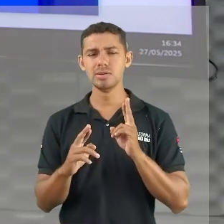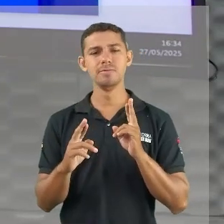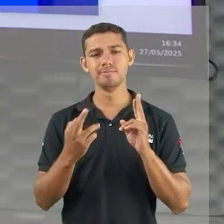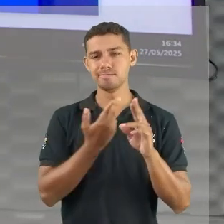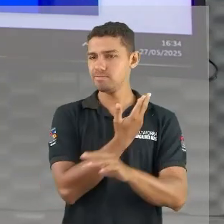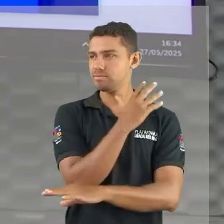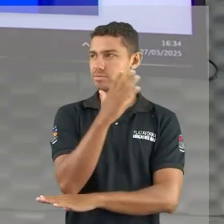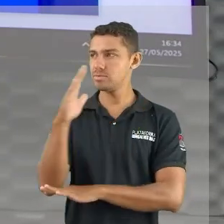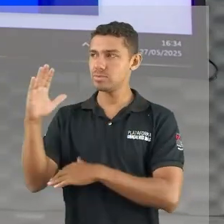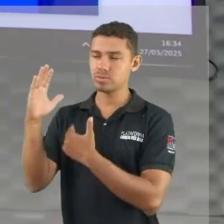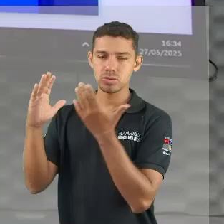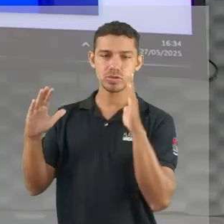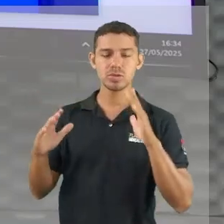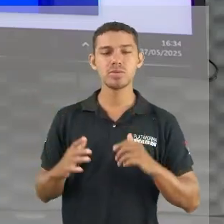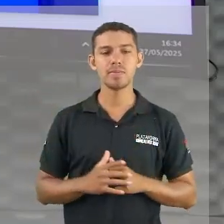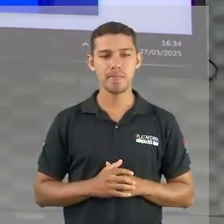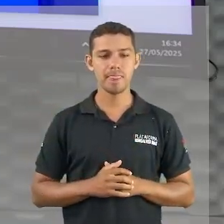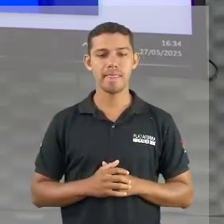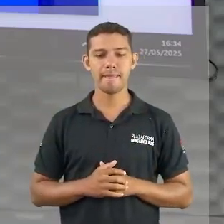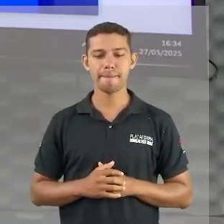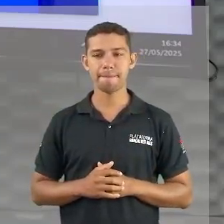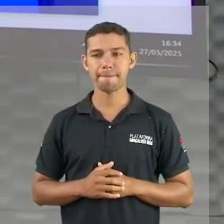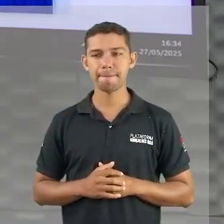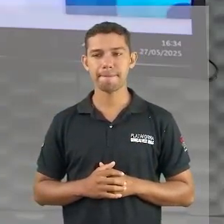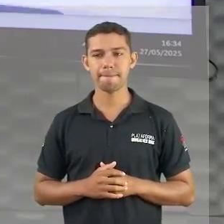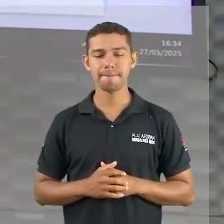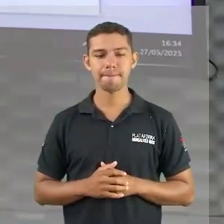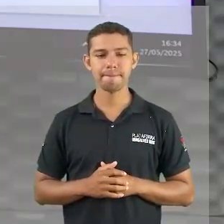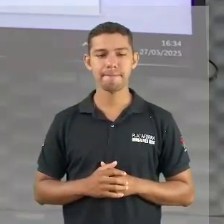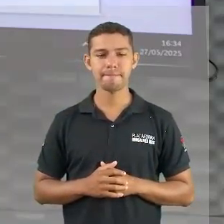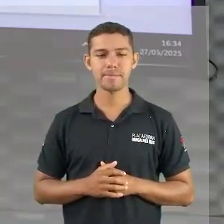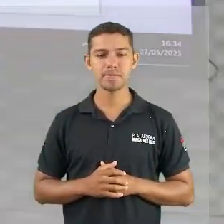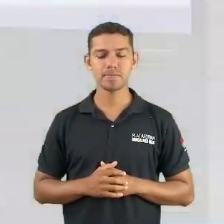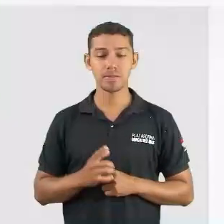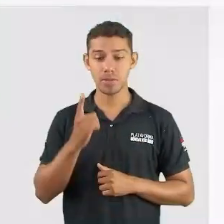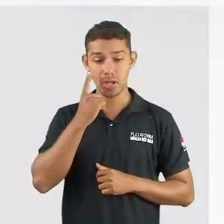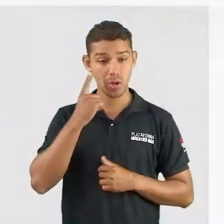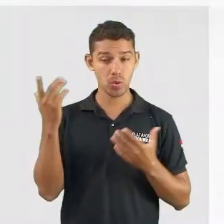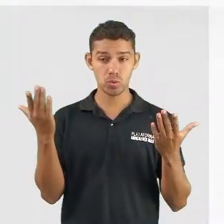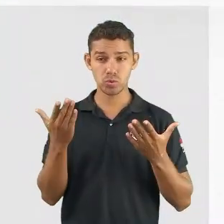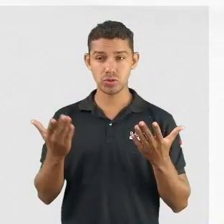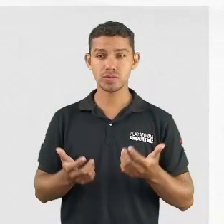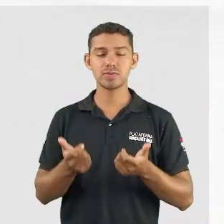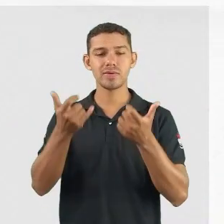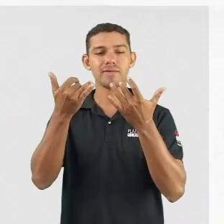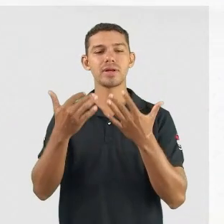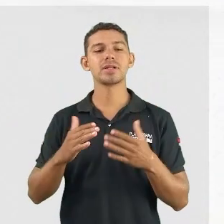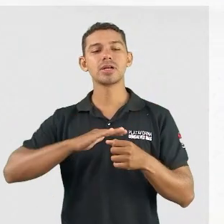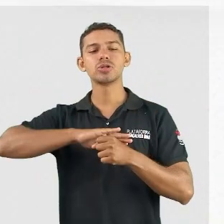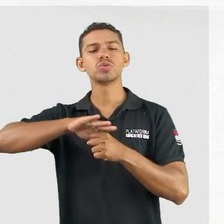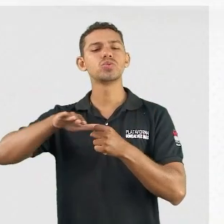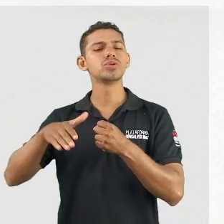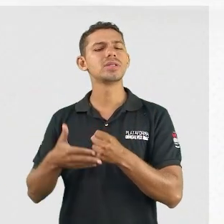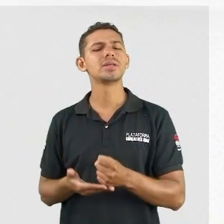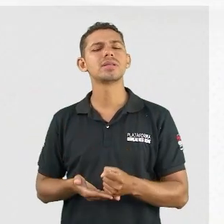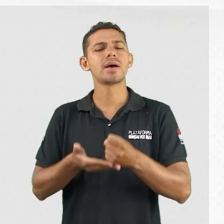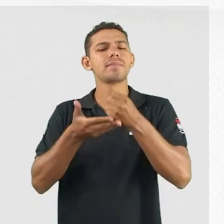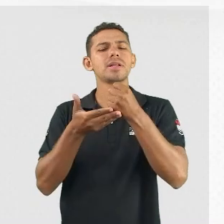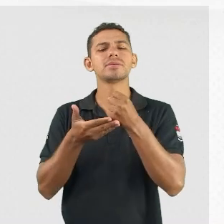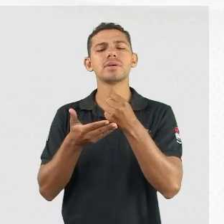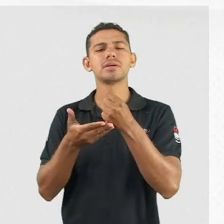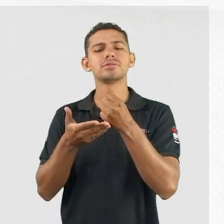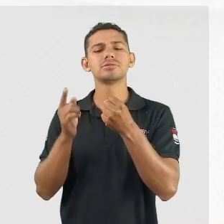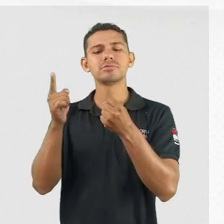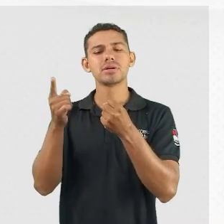para as relações uns com os outros, certo? Então, a gente vai falar um pouquinho sobre sustentabilidade em